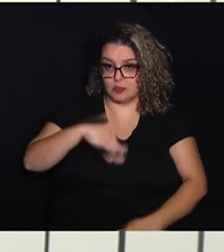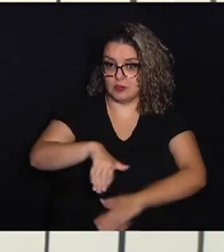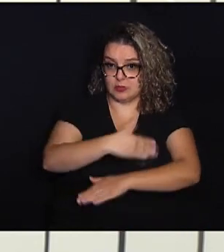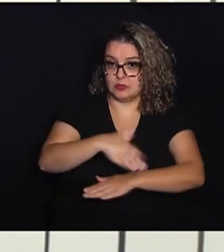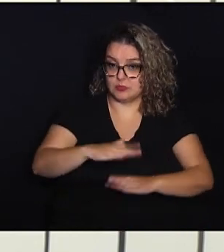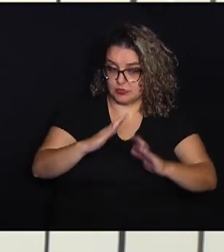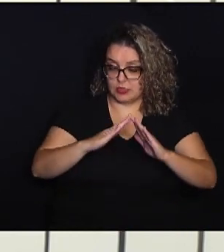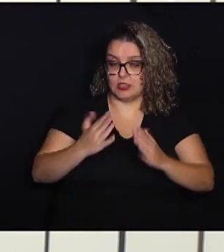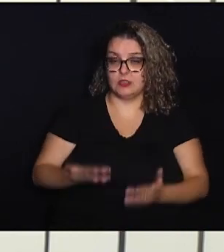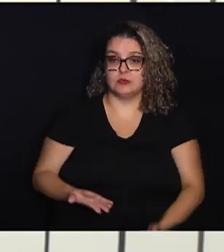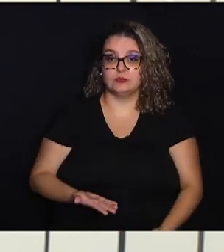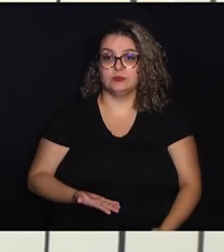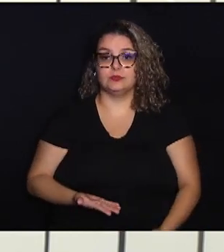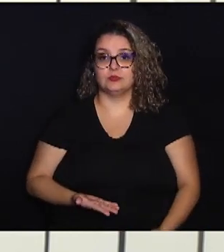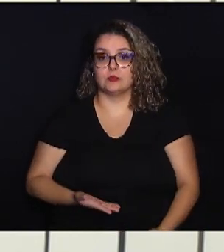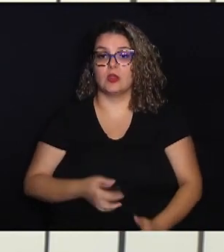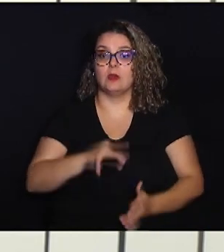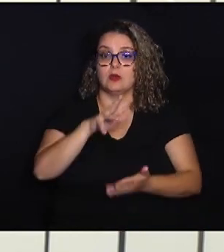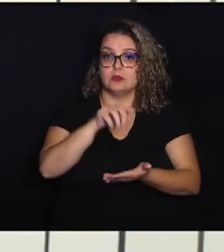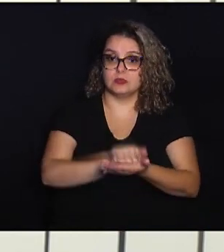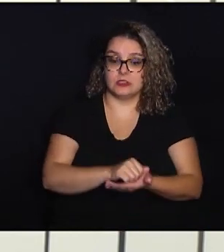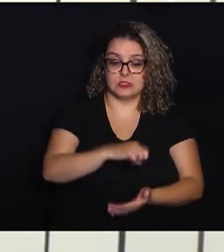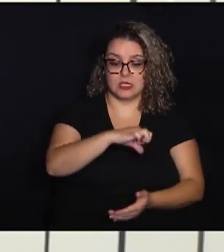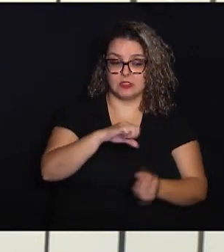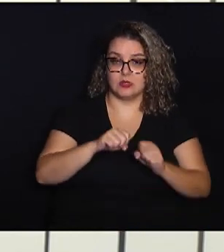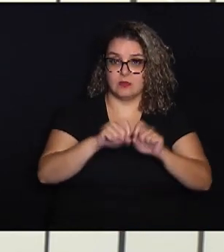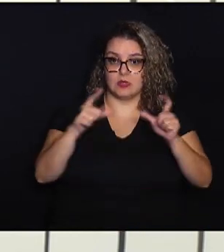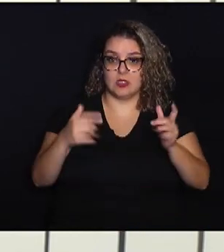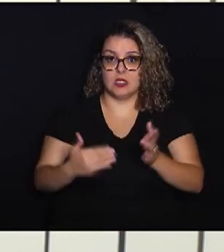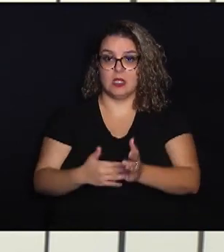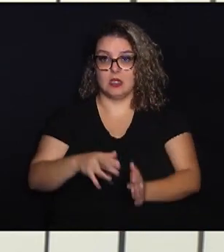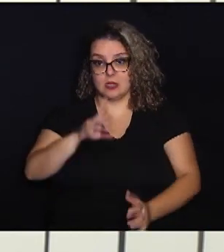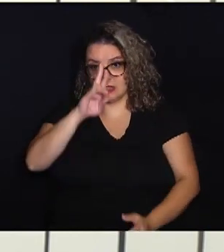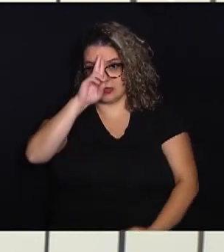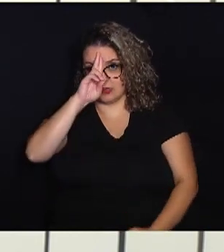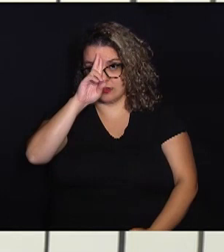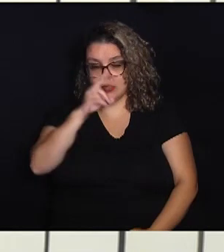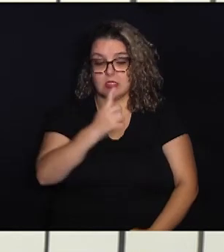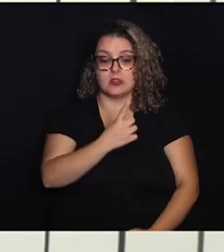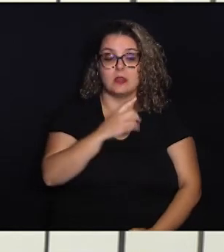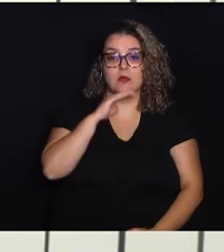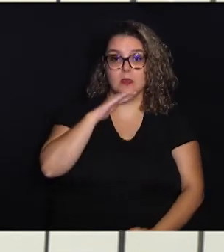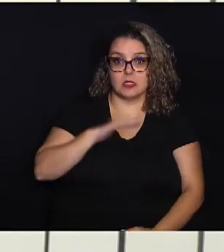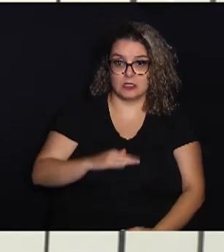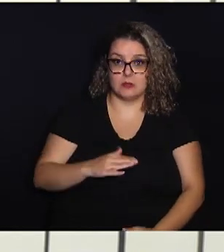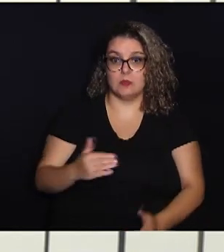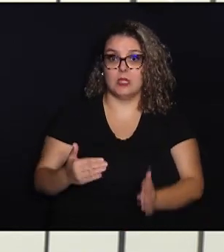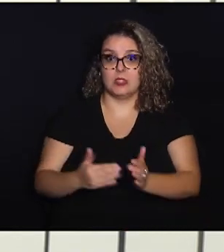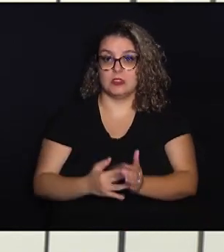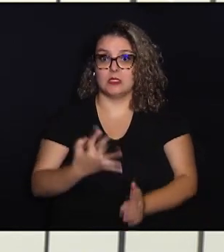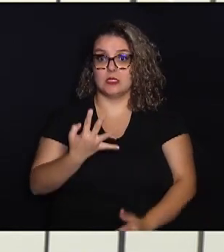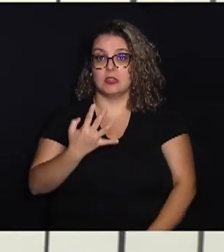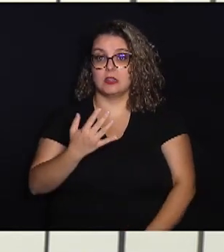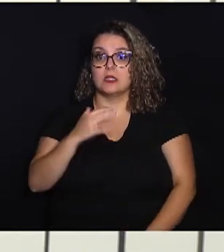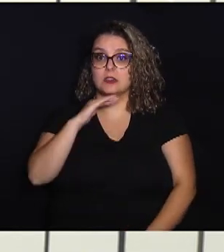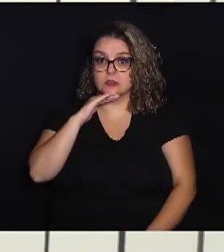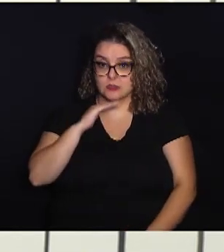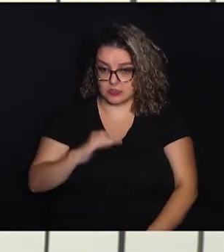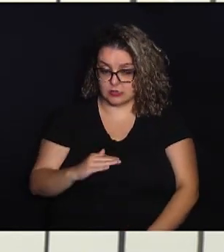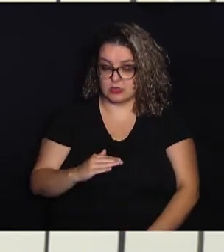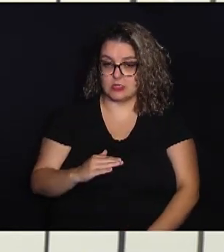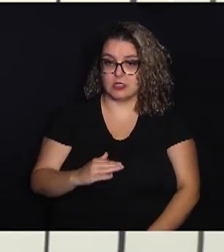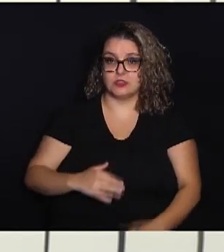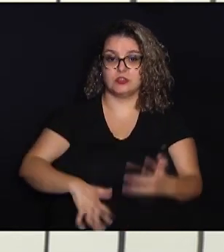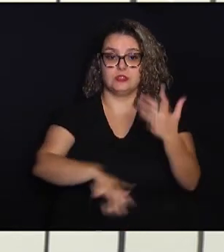O cadastramento pode ser feito, então, das 9 da manhã ao meio-dia, da 1 da tarde até as 4 horas, na Praça